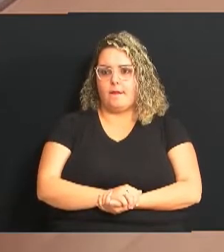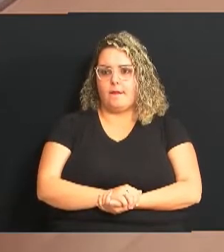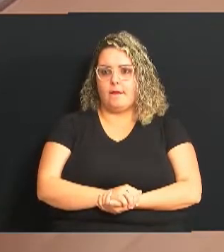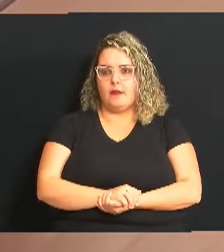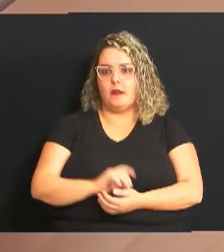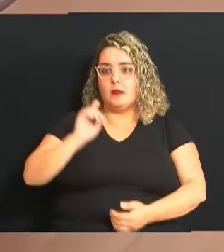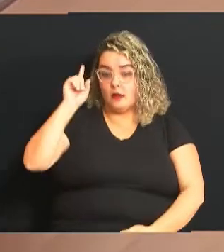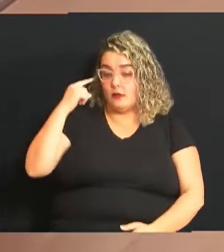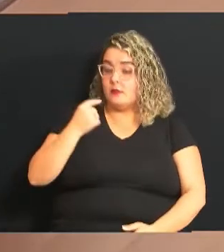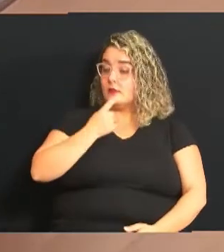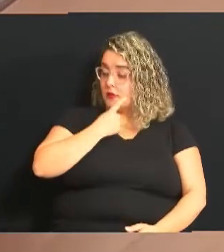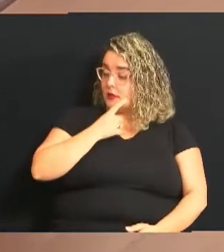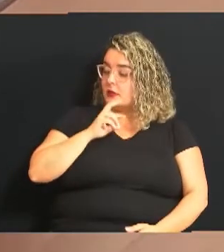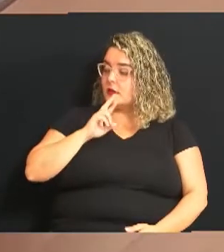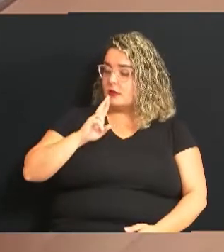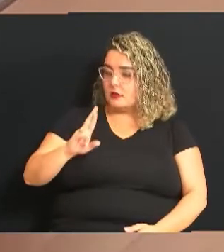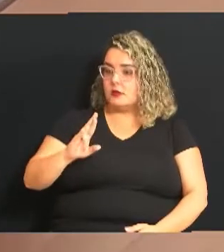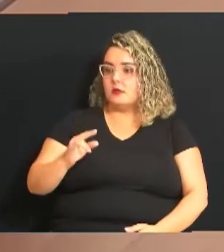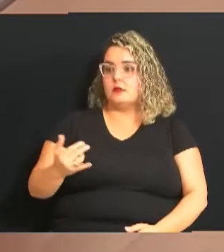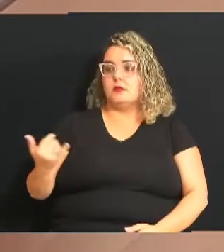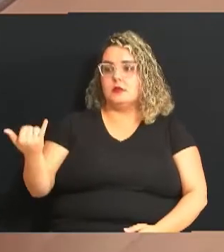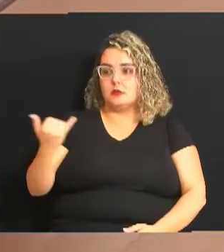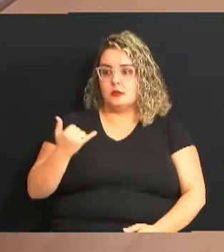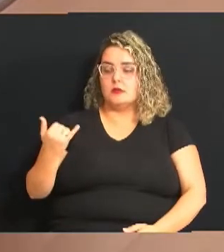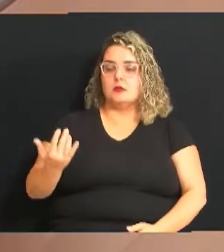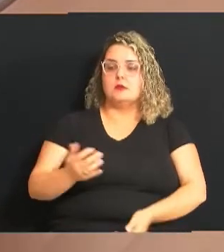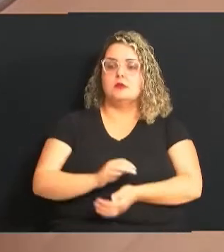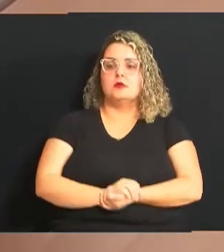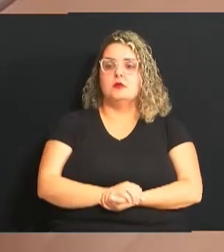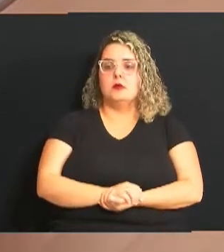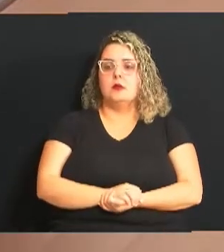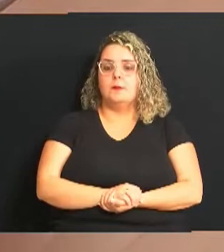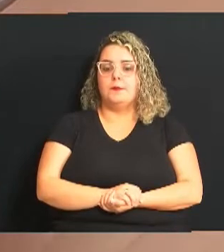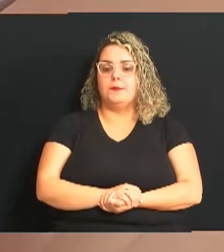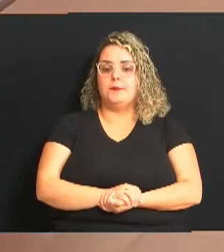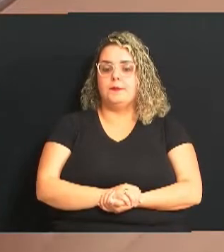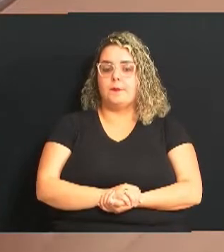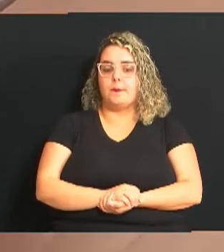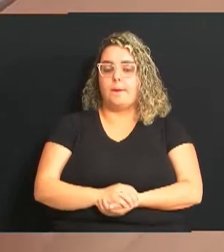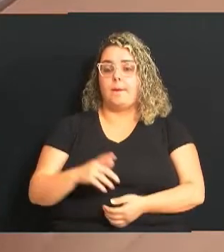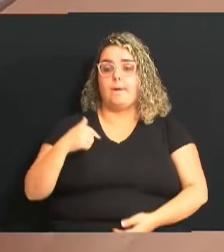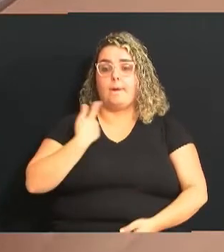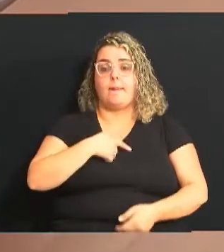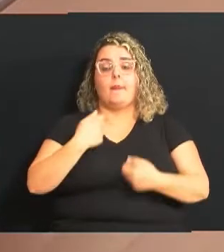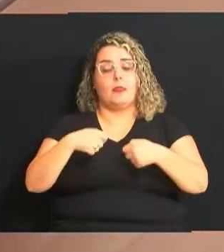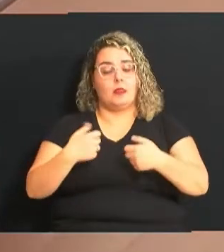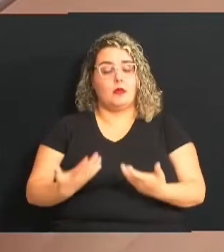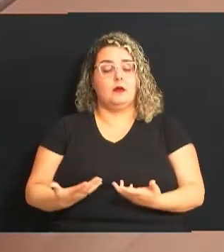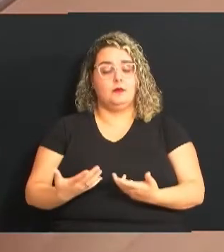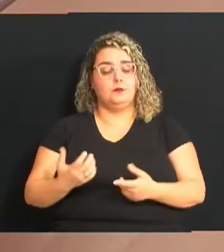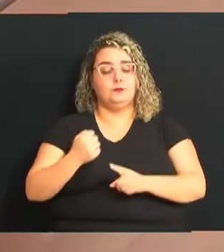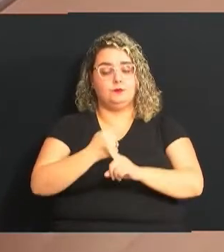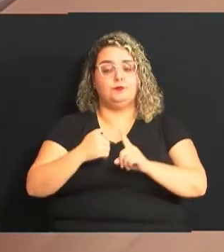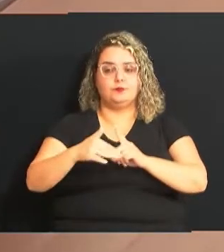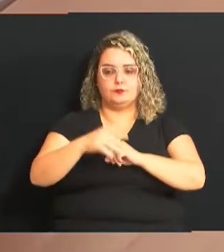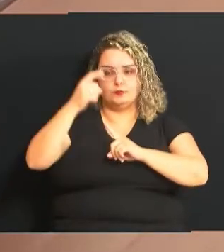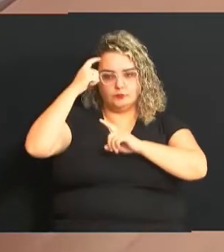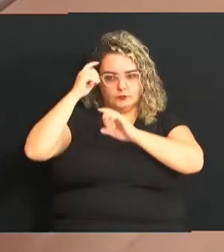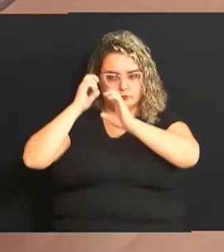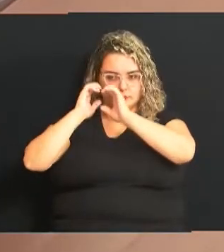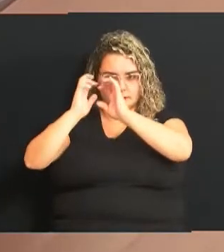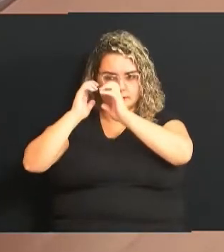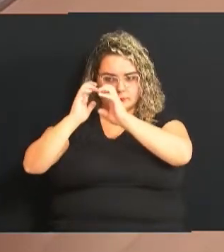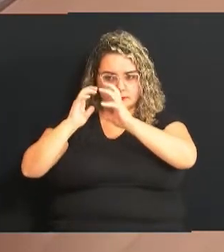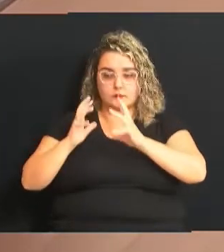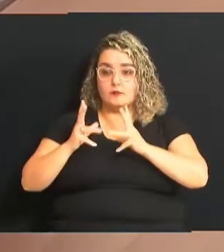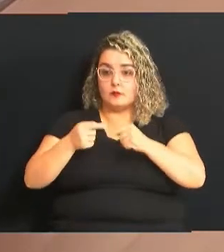Mina, respondendo a sua provocação, né? Eu acho que a gente precisa, enquanto sociedade, refletir sobre tudo isso